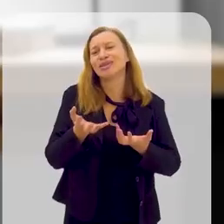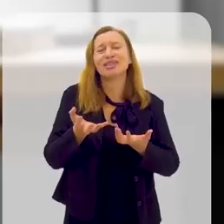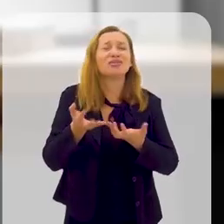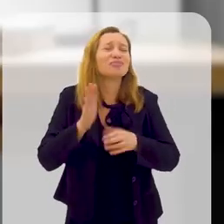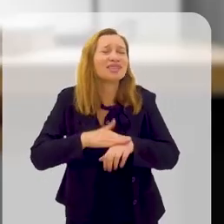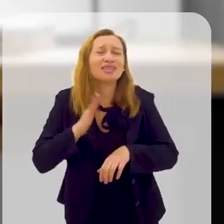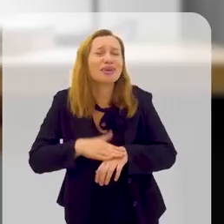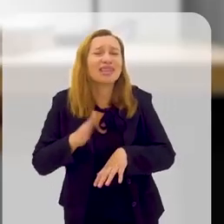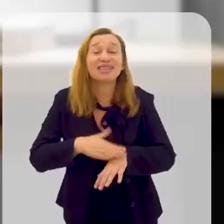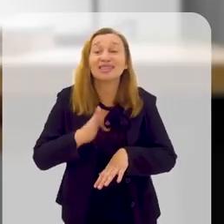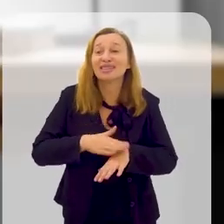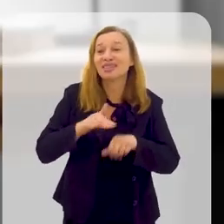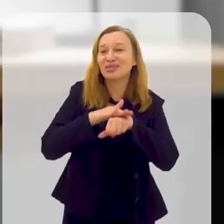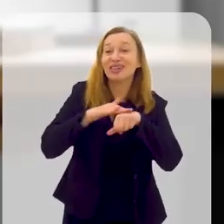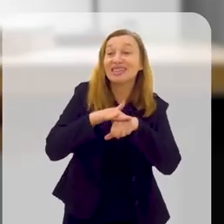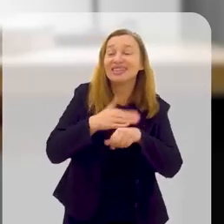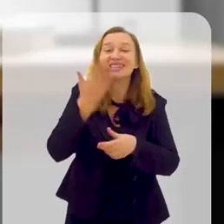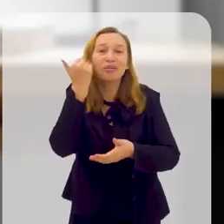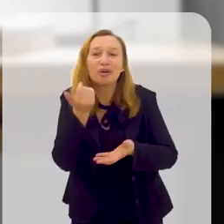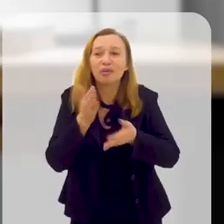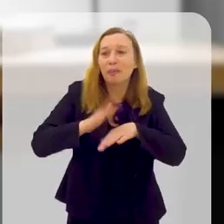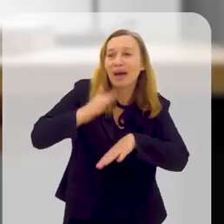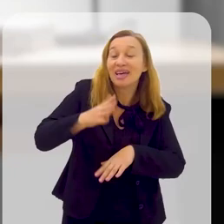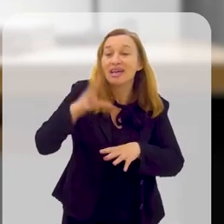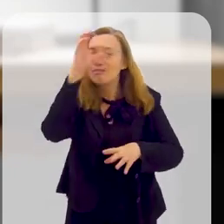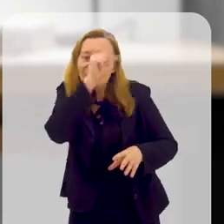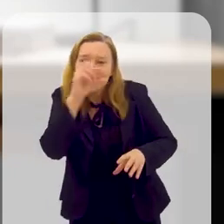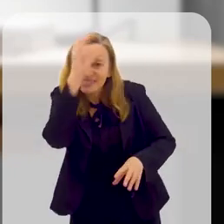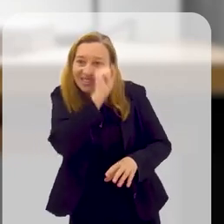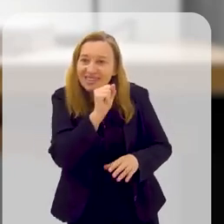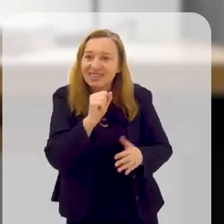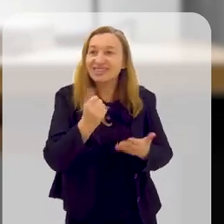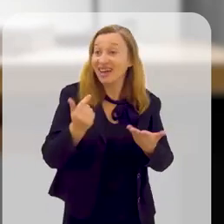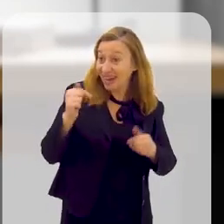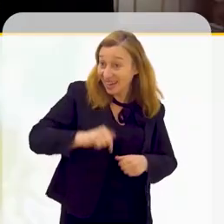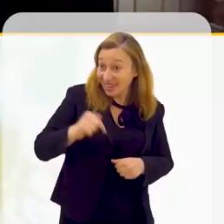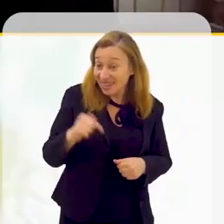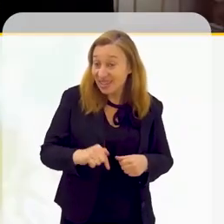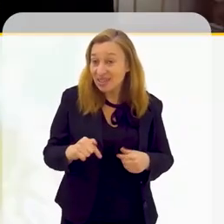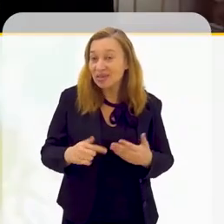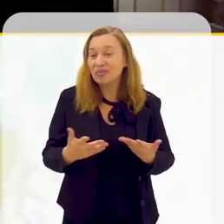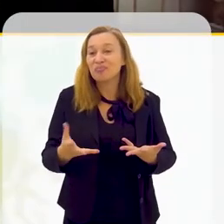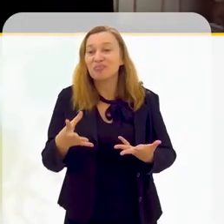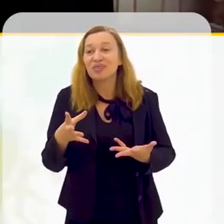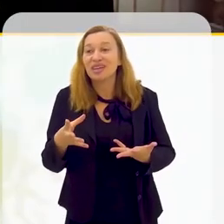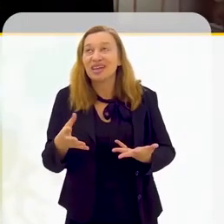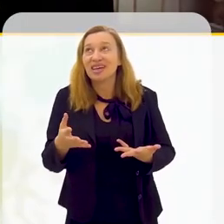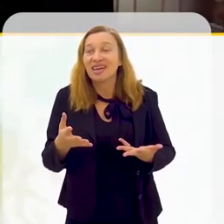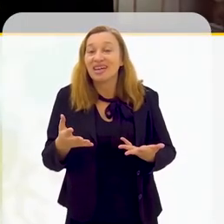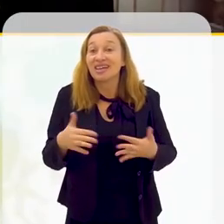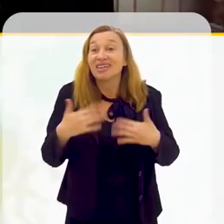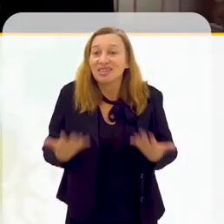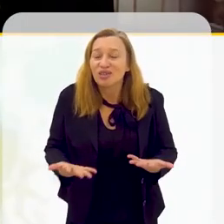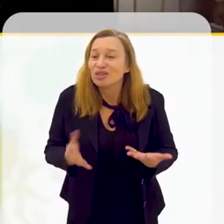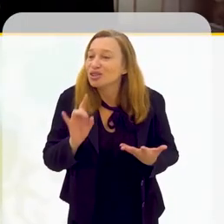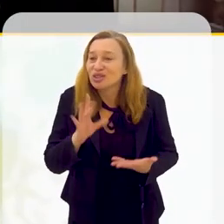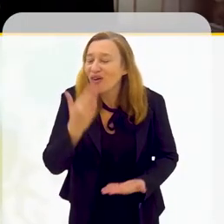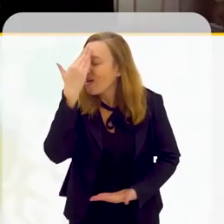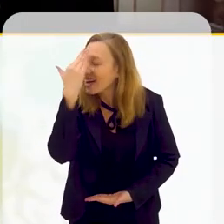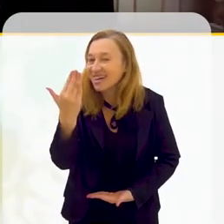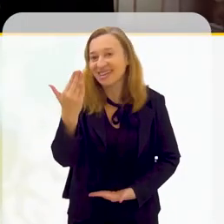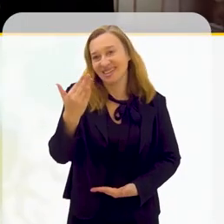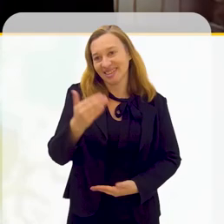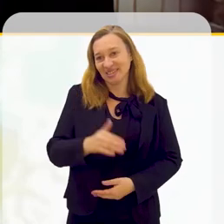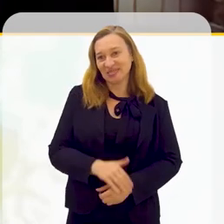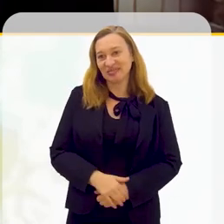Infelizmente eu queria ficar conversando mais sabendo mais aprendi muito aqui te ouvindo então